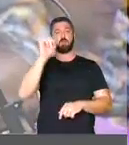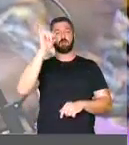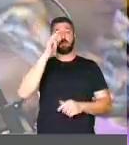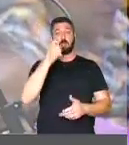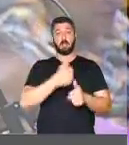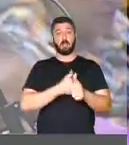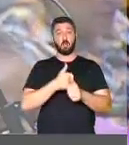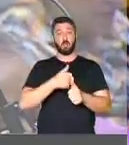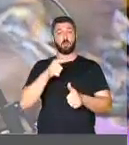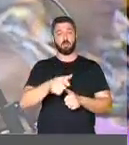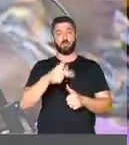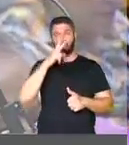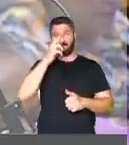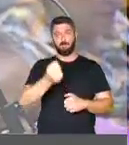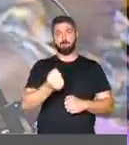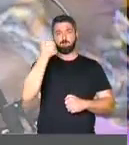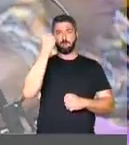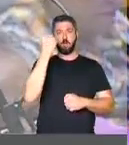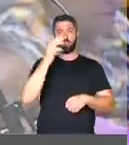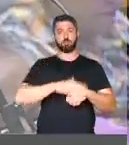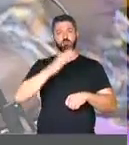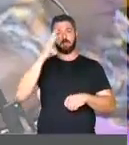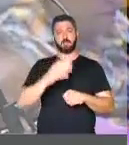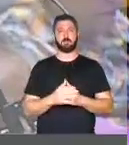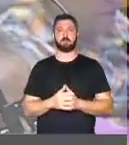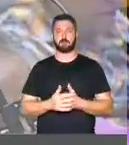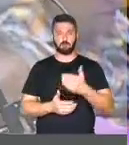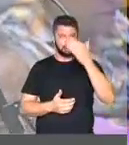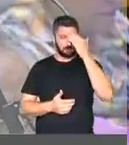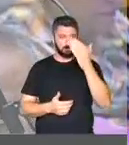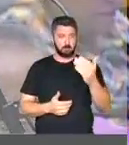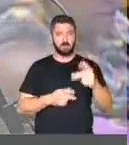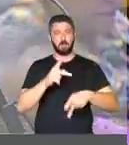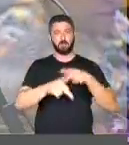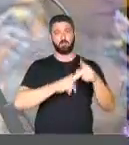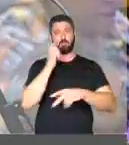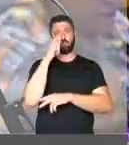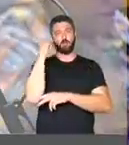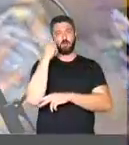luta cada vez mais se potencialize e se estabeleça. Obrigado, povo do Rio Grande do Sul.